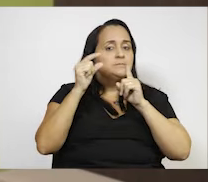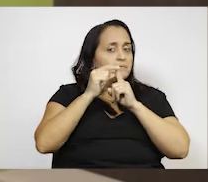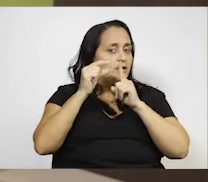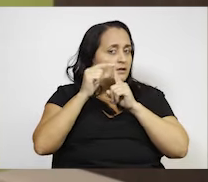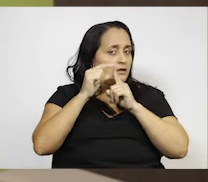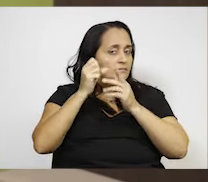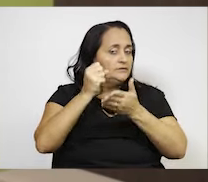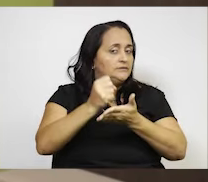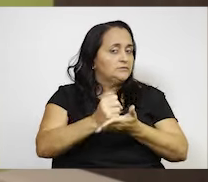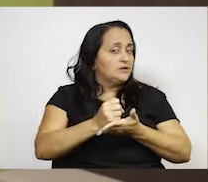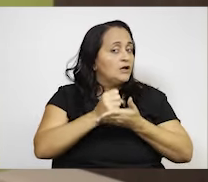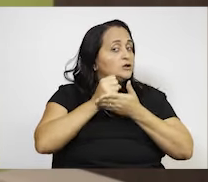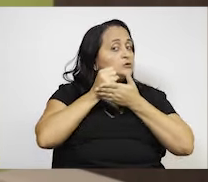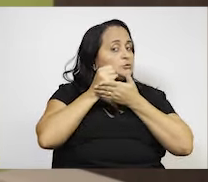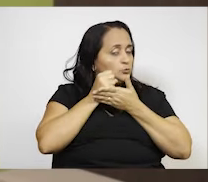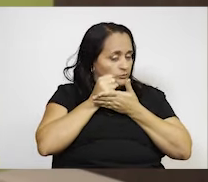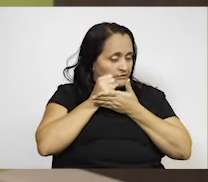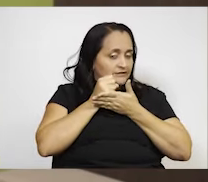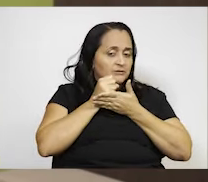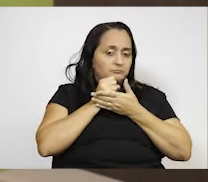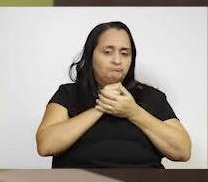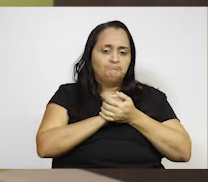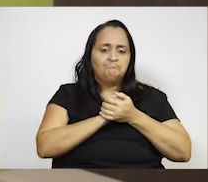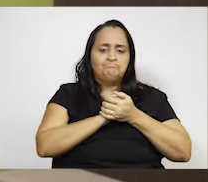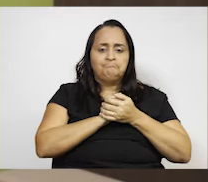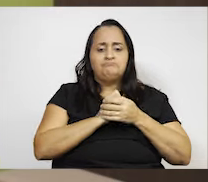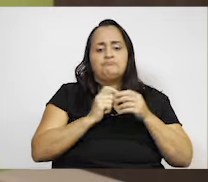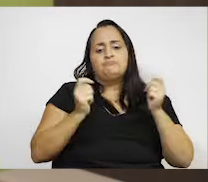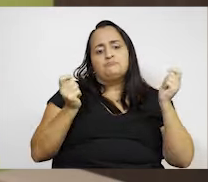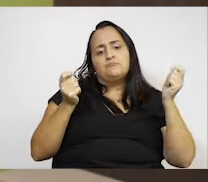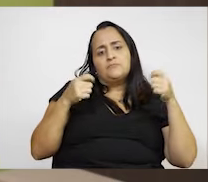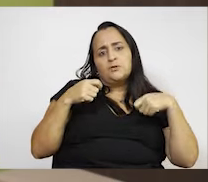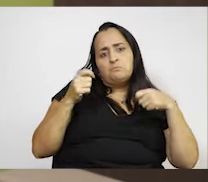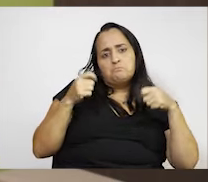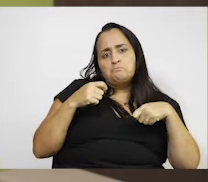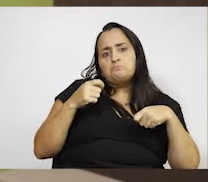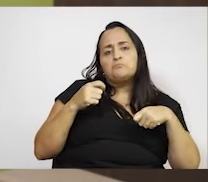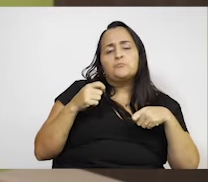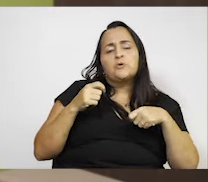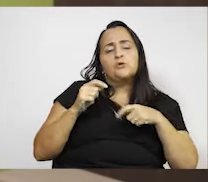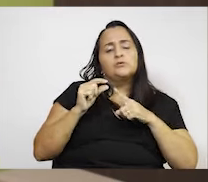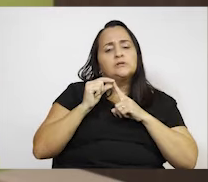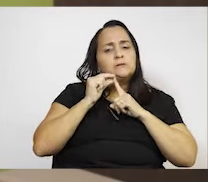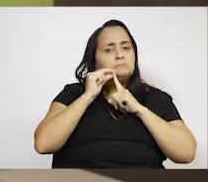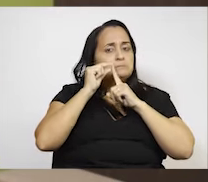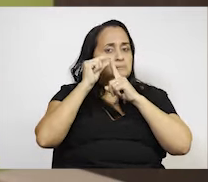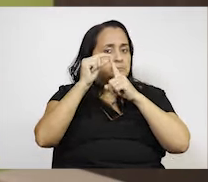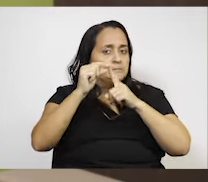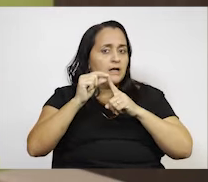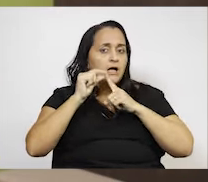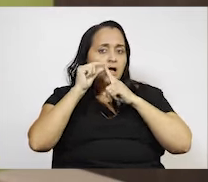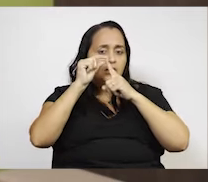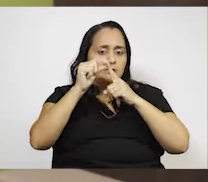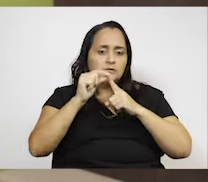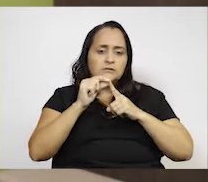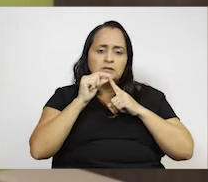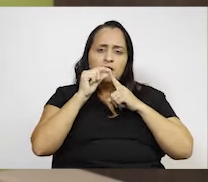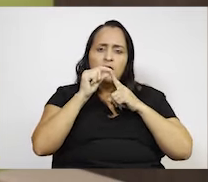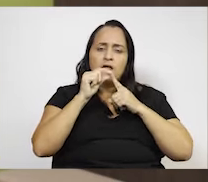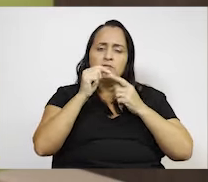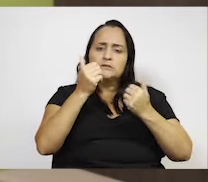palavras são articuladoras, ou você pode chamar de articuladores argumentativos. Elas vão